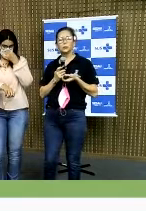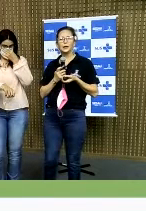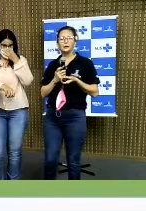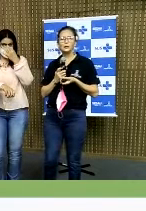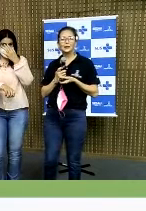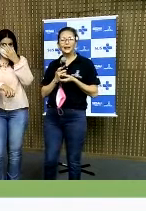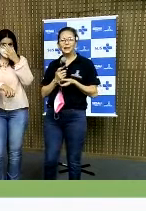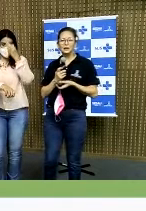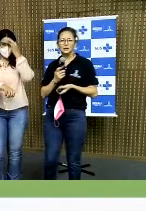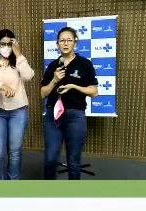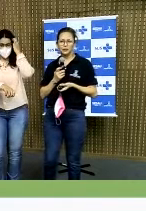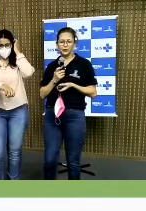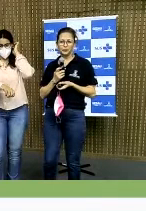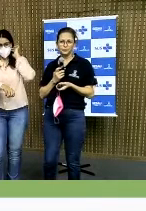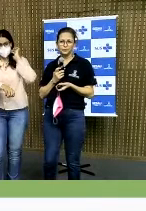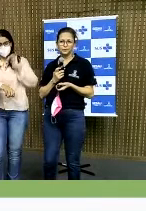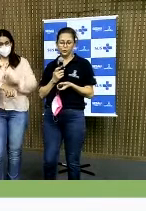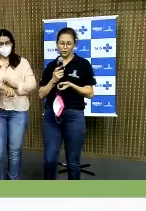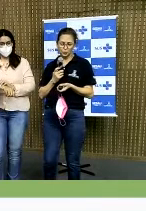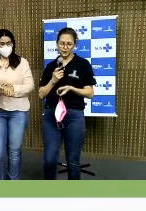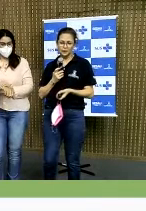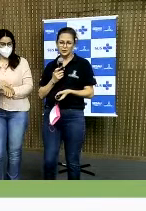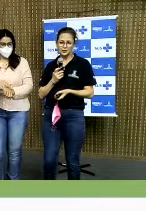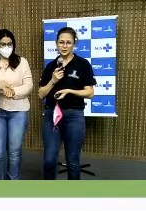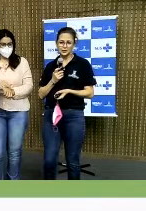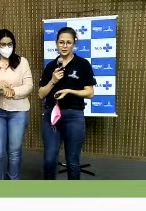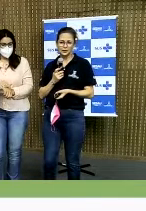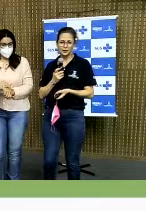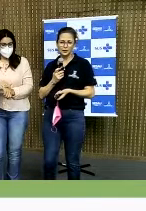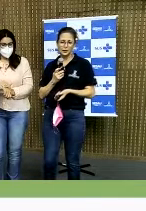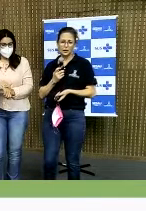para alguma clínica que fica difícil para eles.